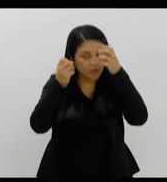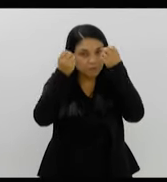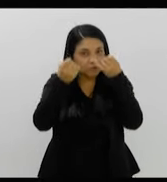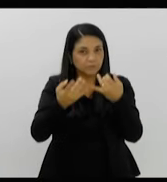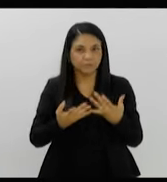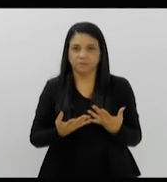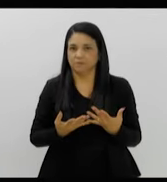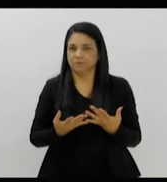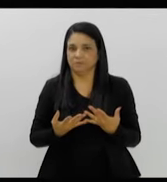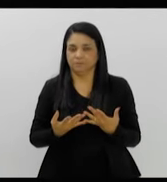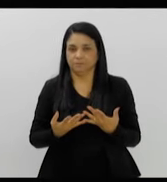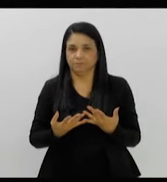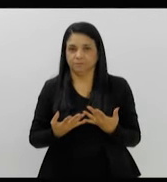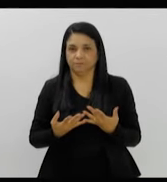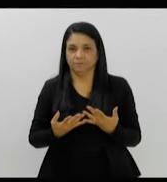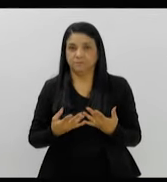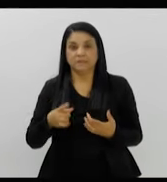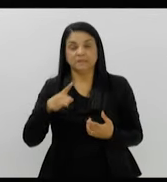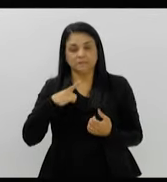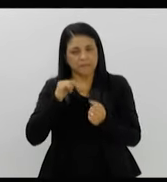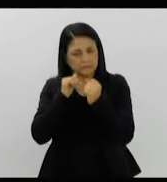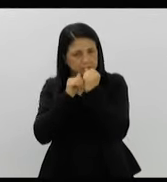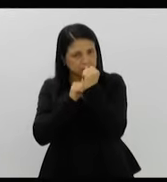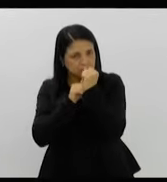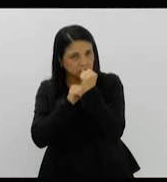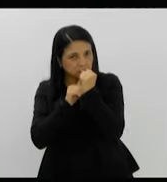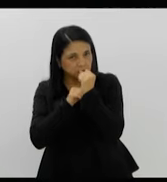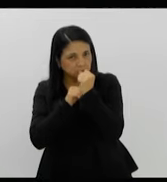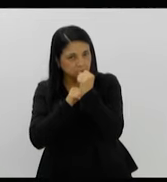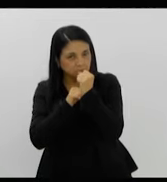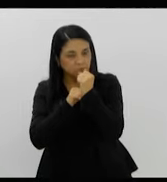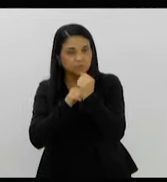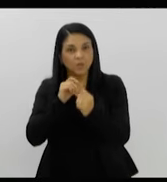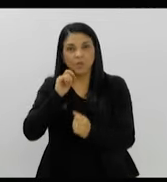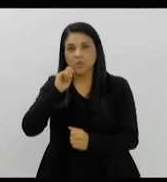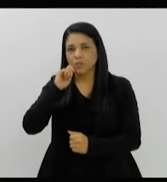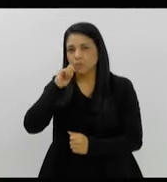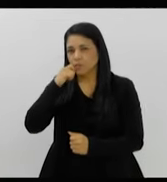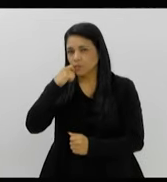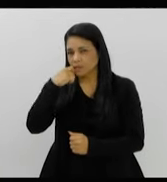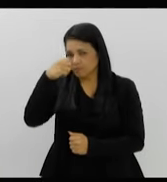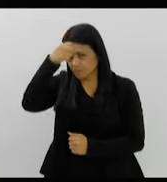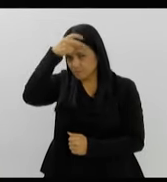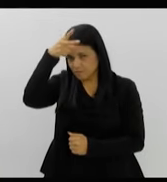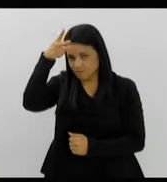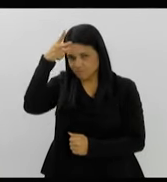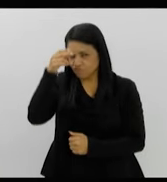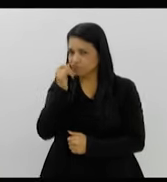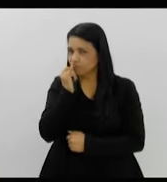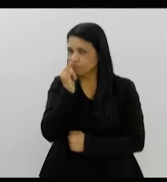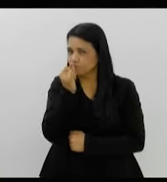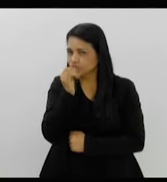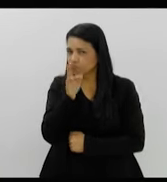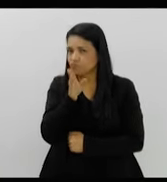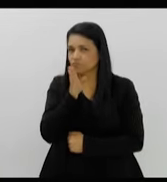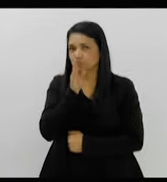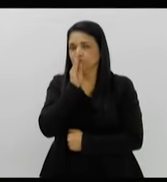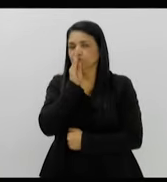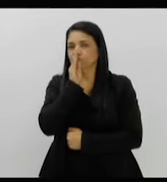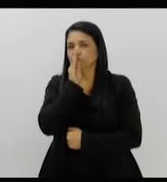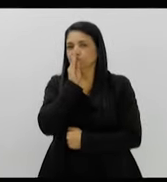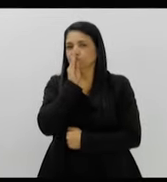claro mas tem um segredo que o Senor Eduardo paaz não tem contado lá